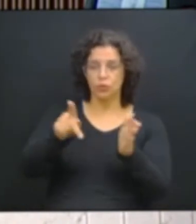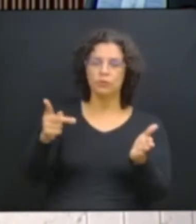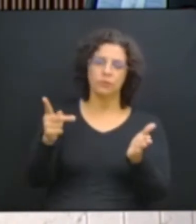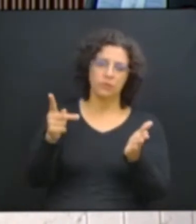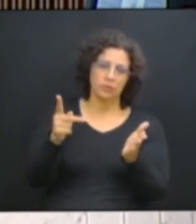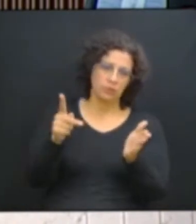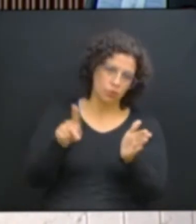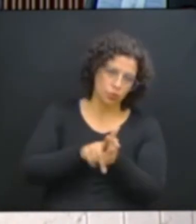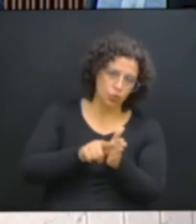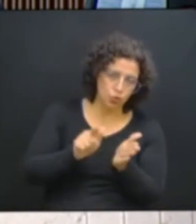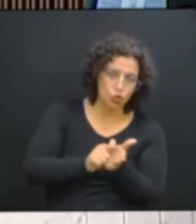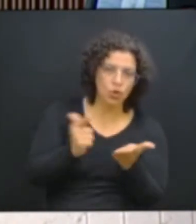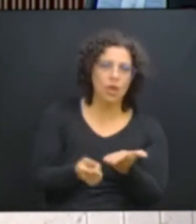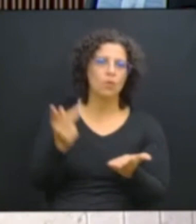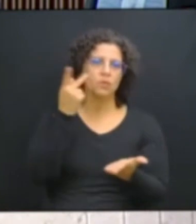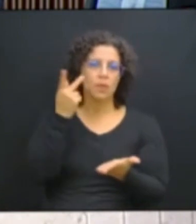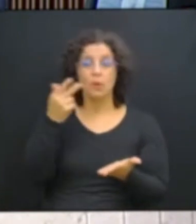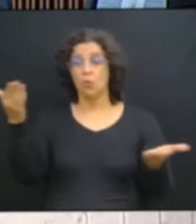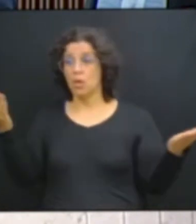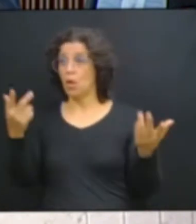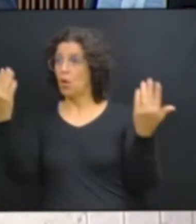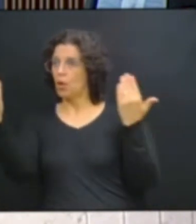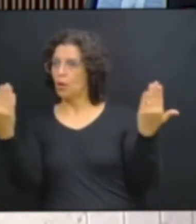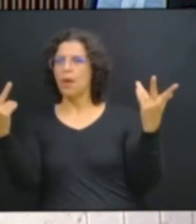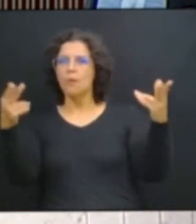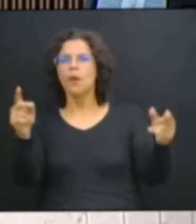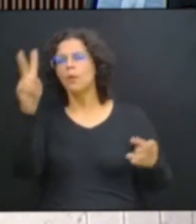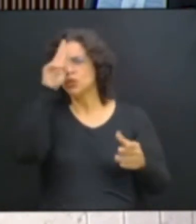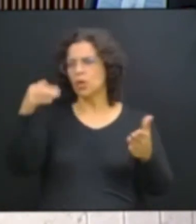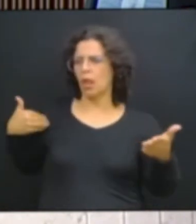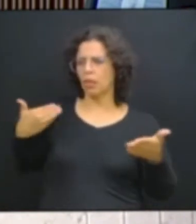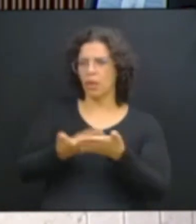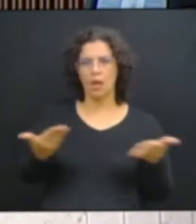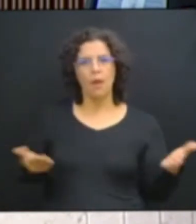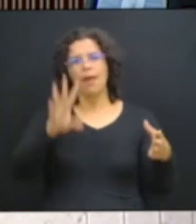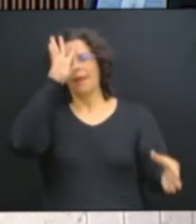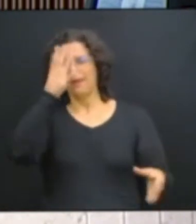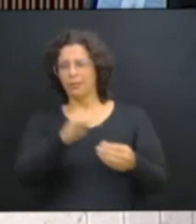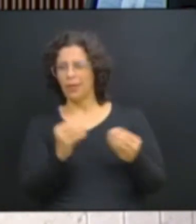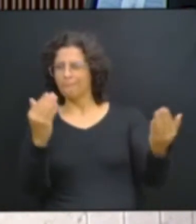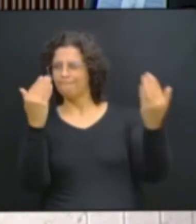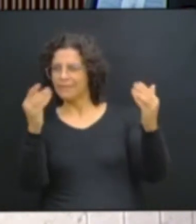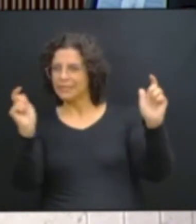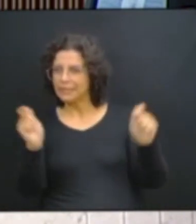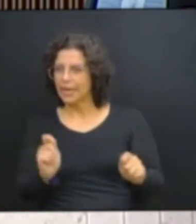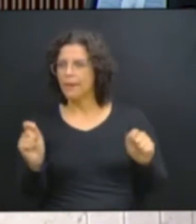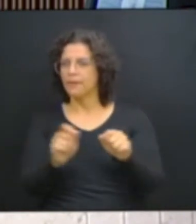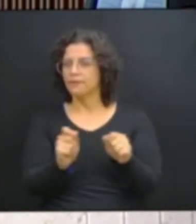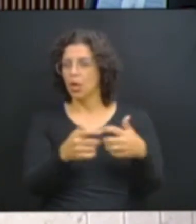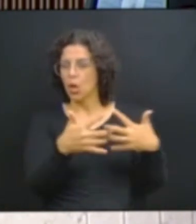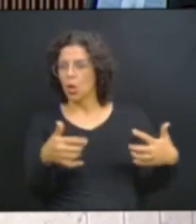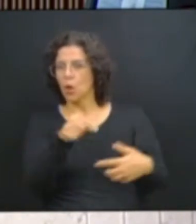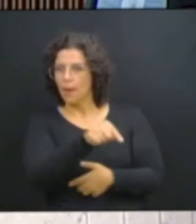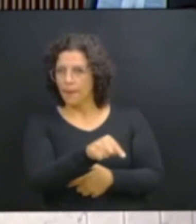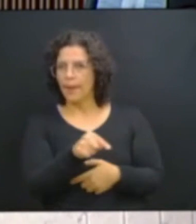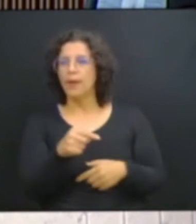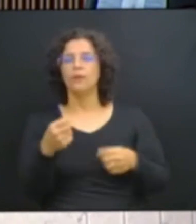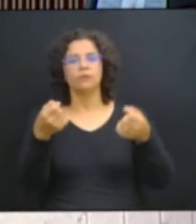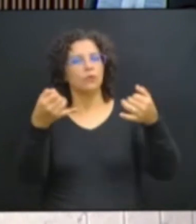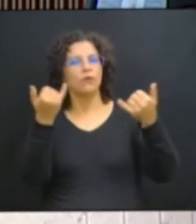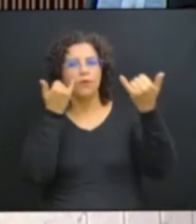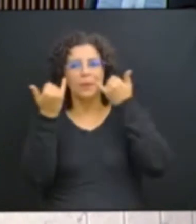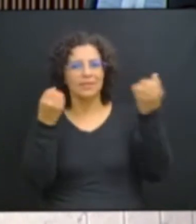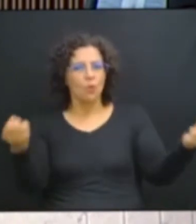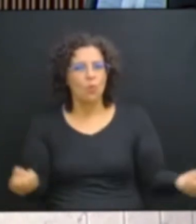agora, comprova que há um histórico que permite entender que estão não colocando